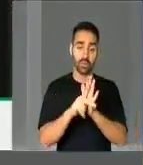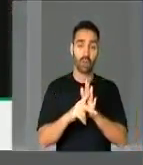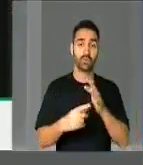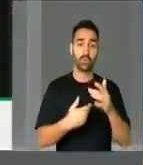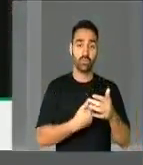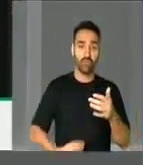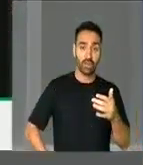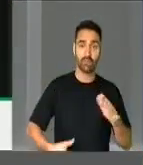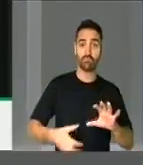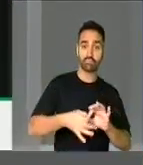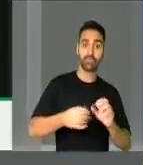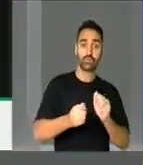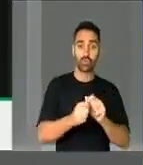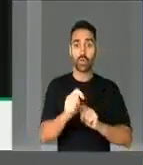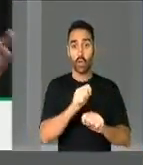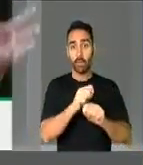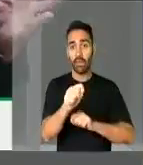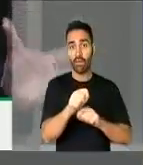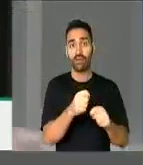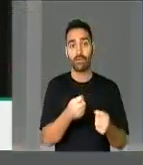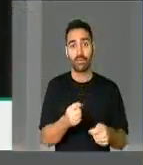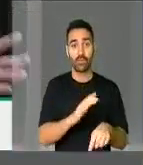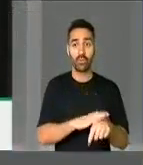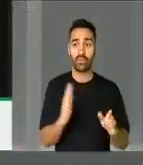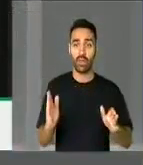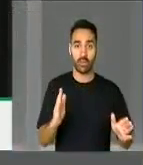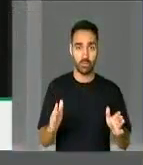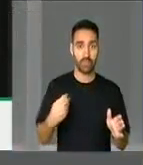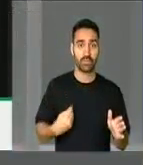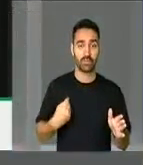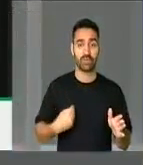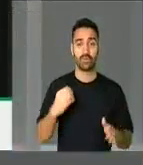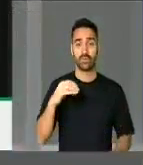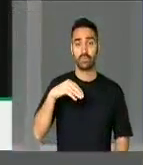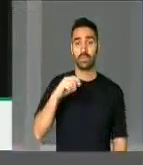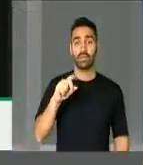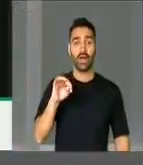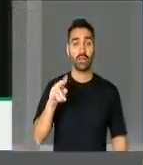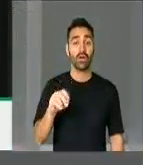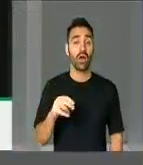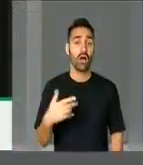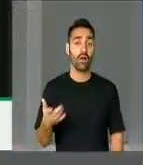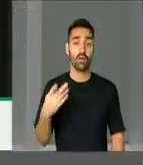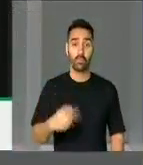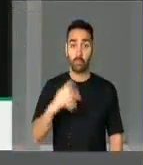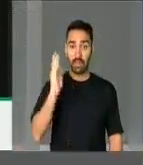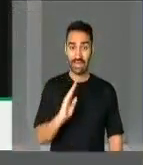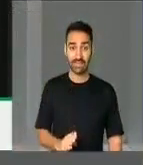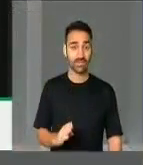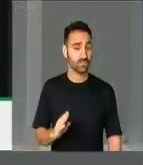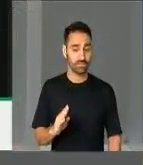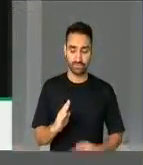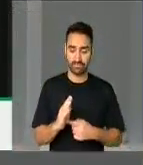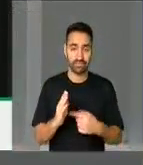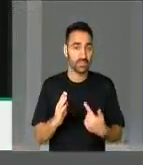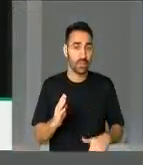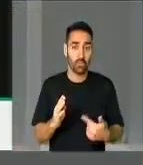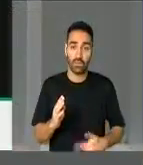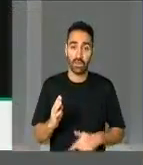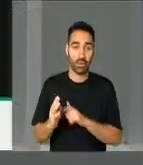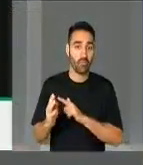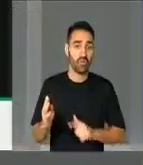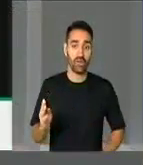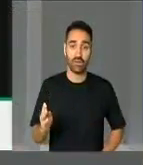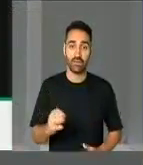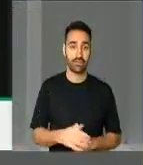ali governa por período aquele município, aquele estado, aquele país. Ora, o Brasil está desgovernado. O Brasil